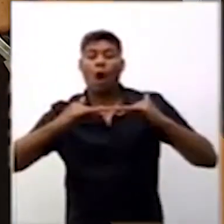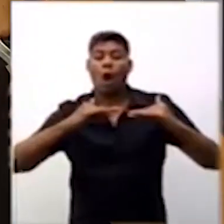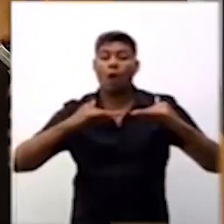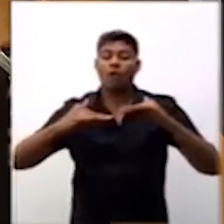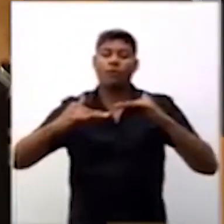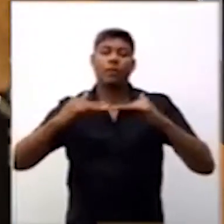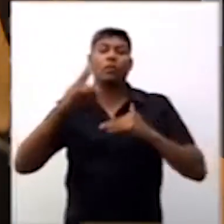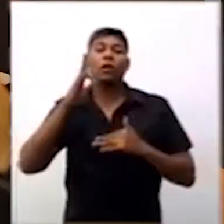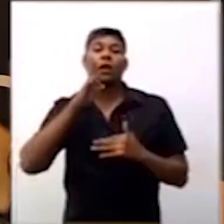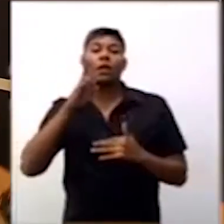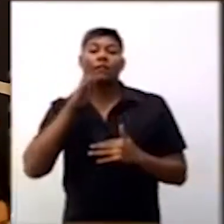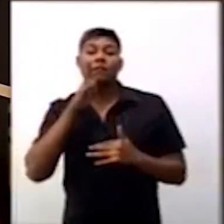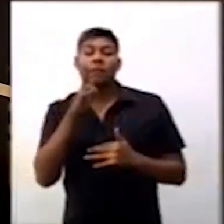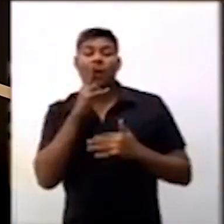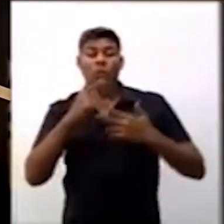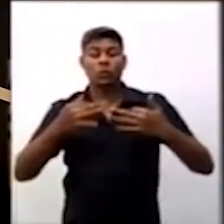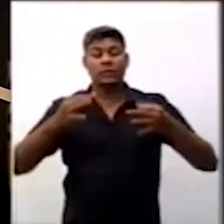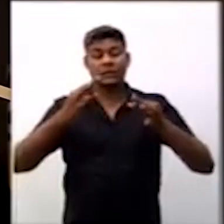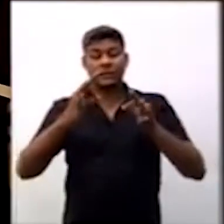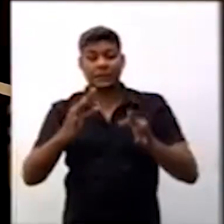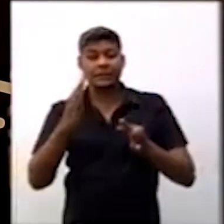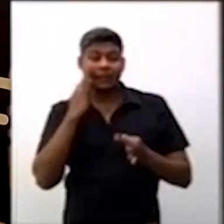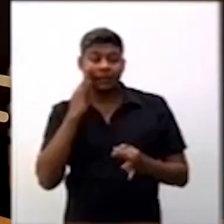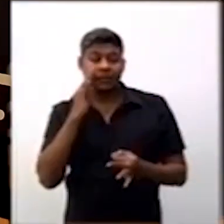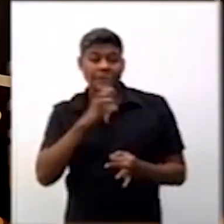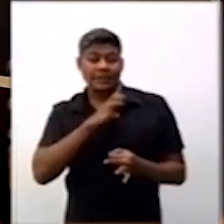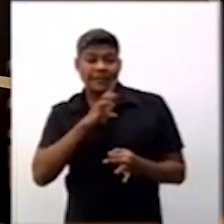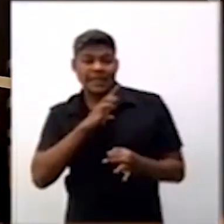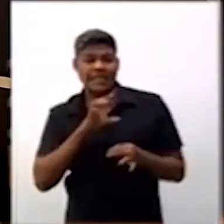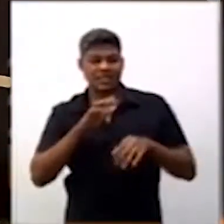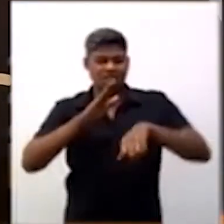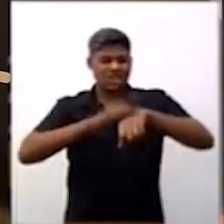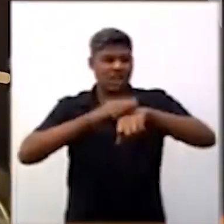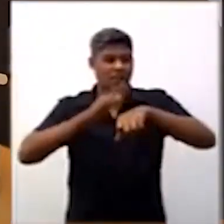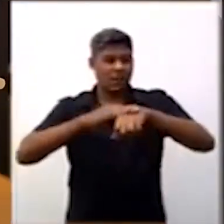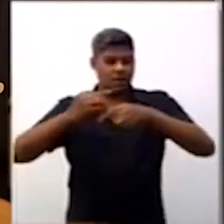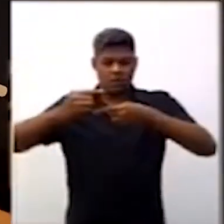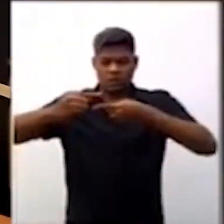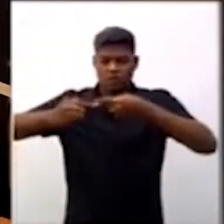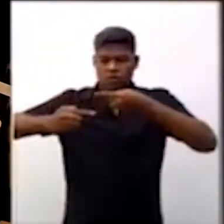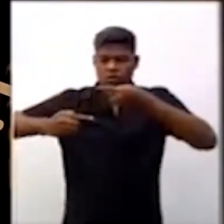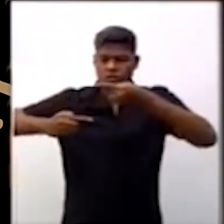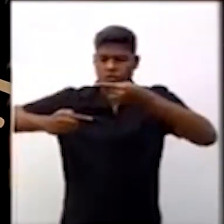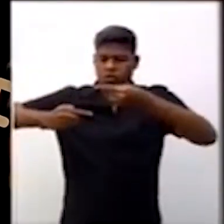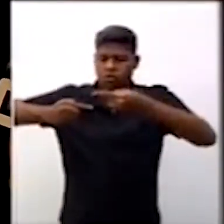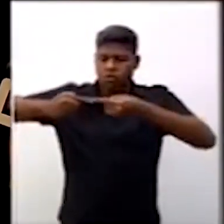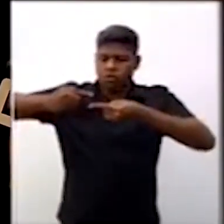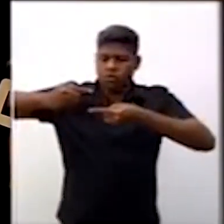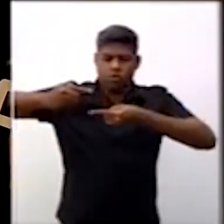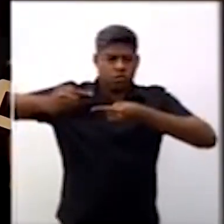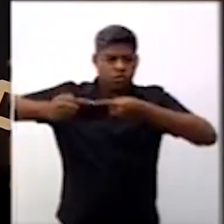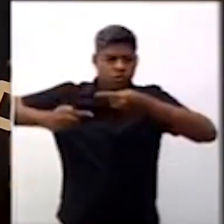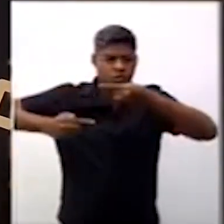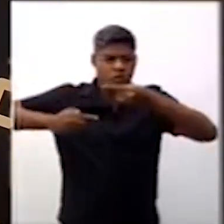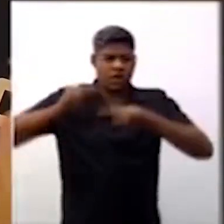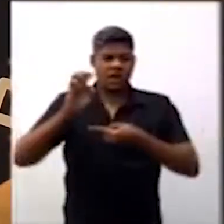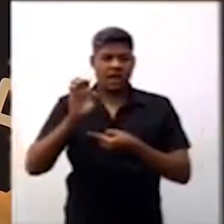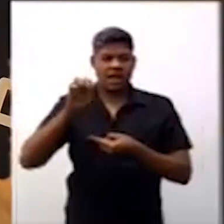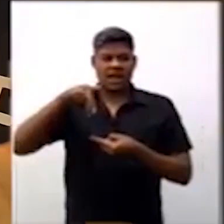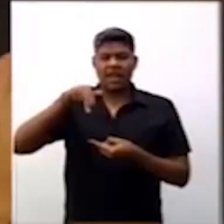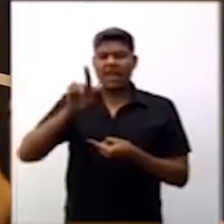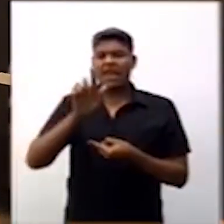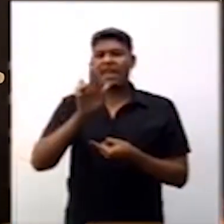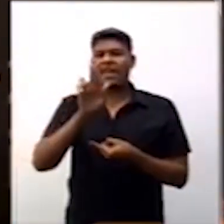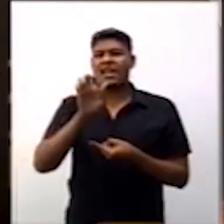só para lembrar uma coisa bem específica, quando você tem engrenagens, repara o funcionamento dessas engrenagens. Na hora